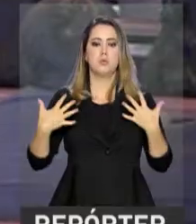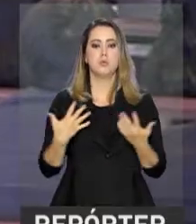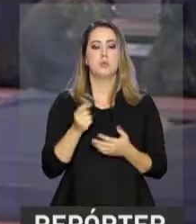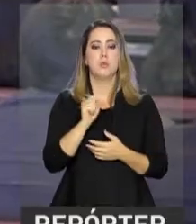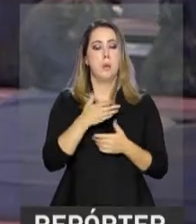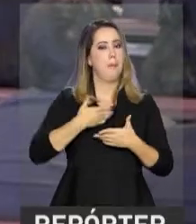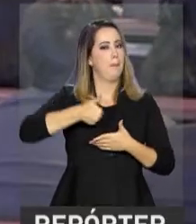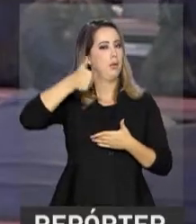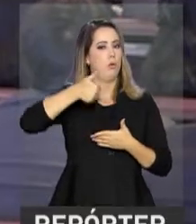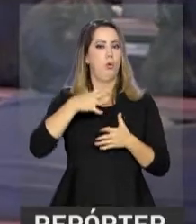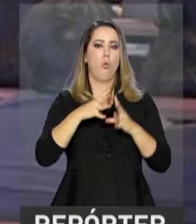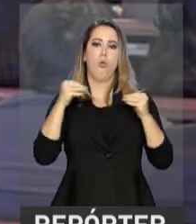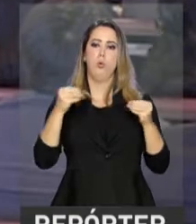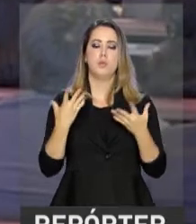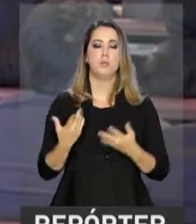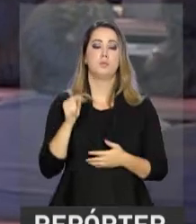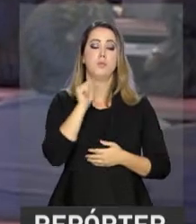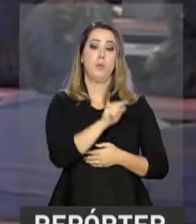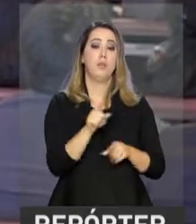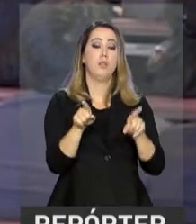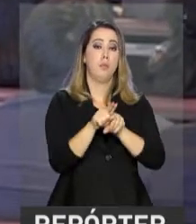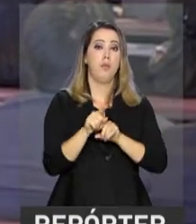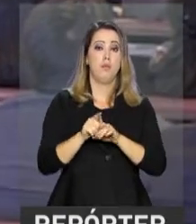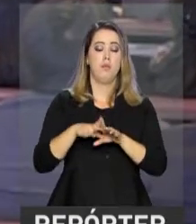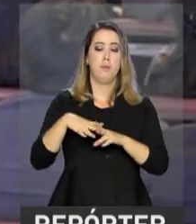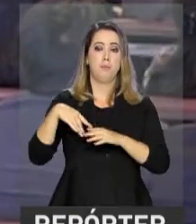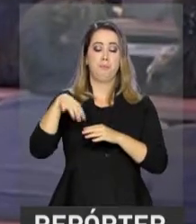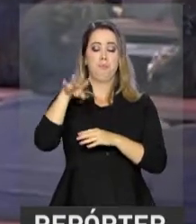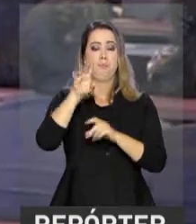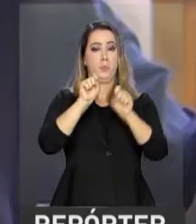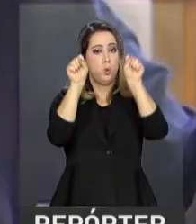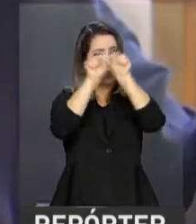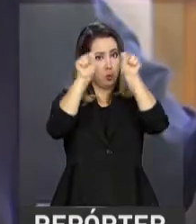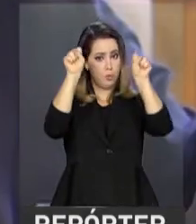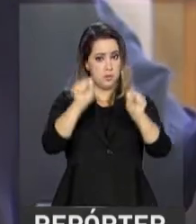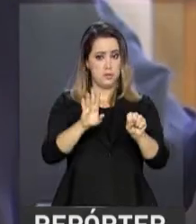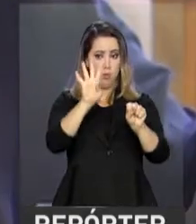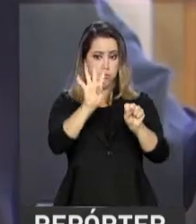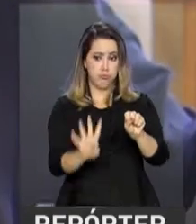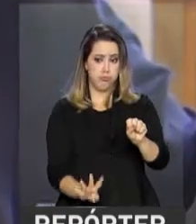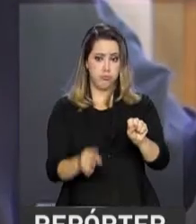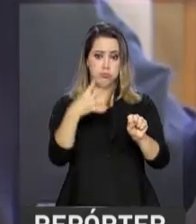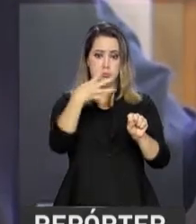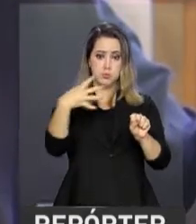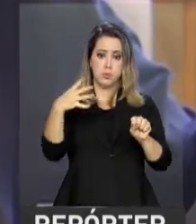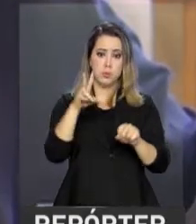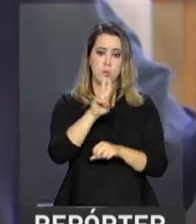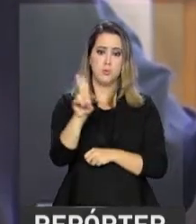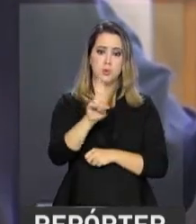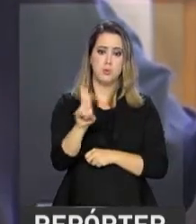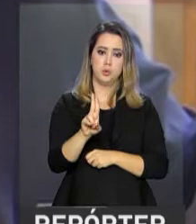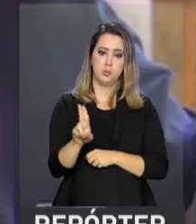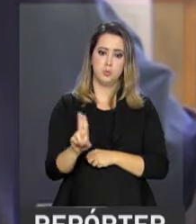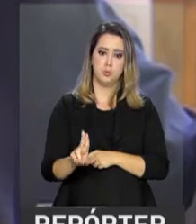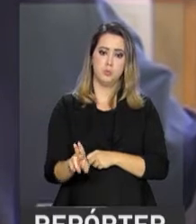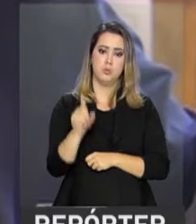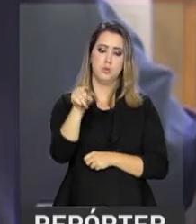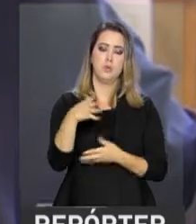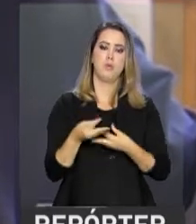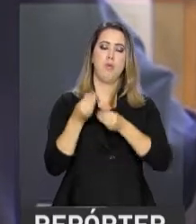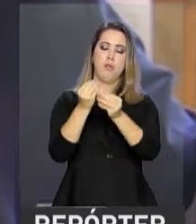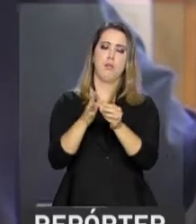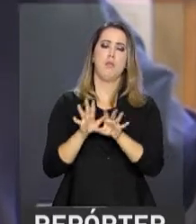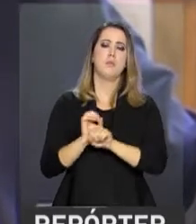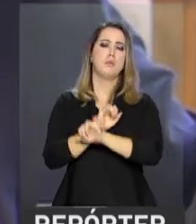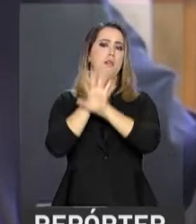O ministro falou ainda sobre a central de regulação no Rio de Janeiro, que deve garantir mais agilidade e transparência no atendimento aos usuários